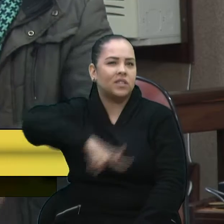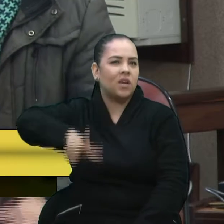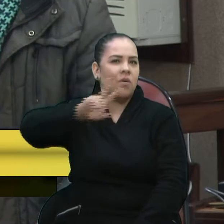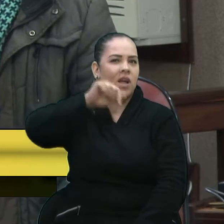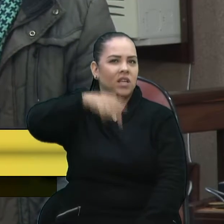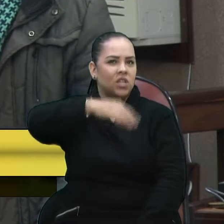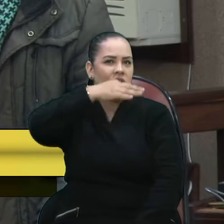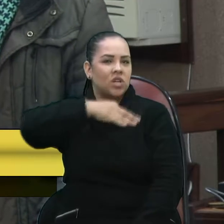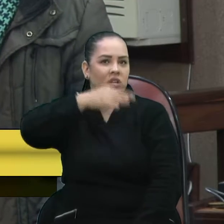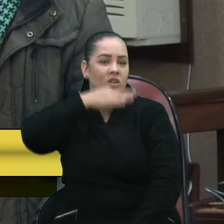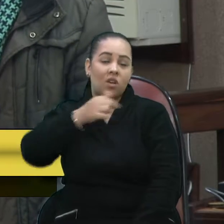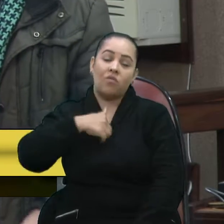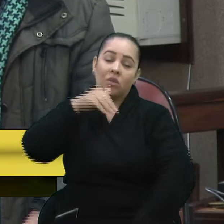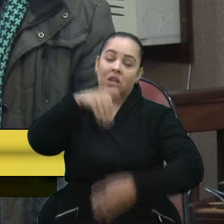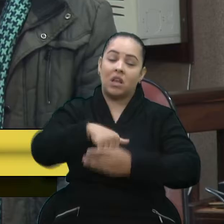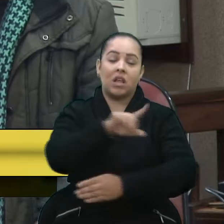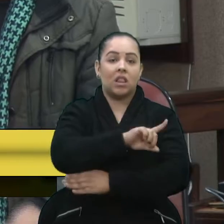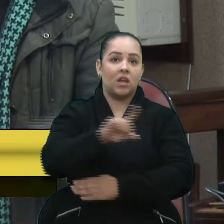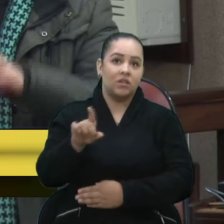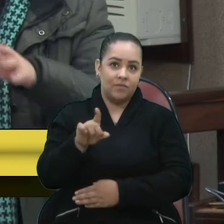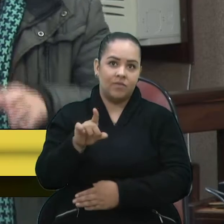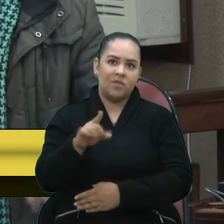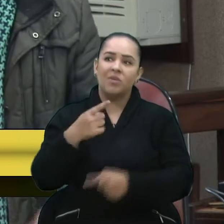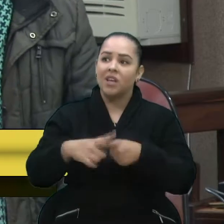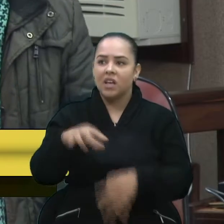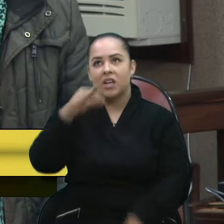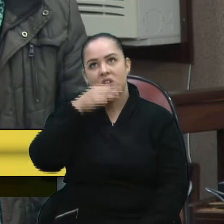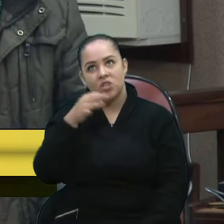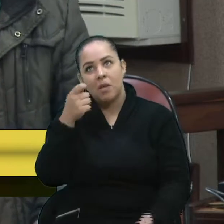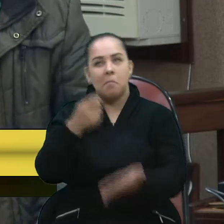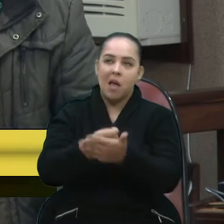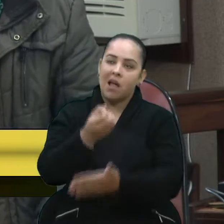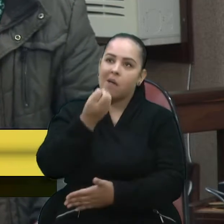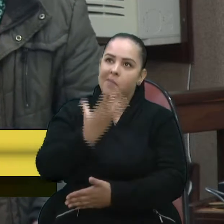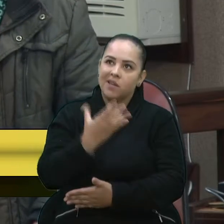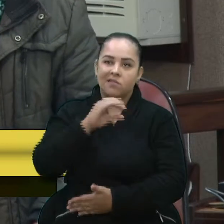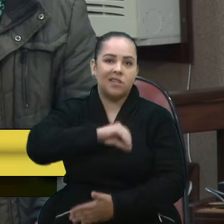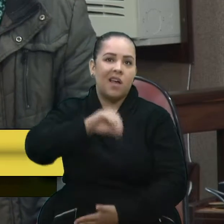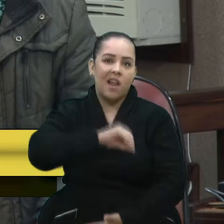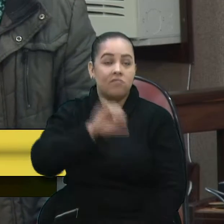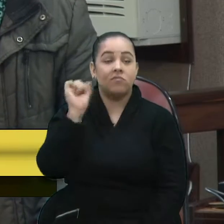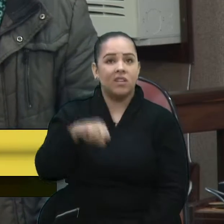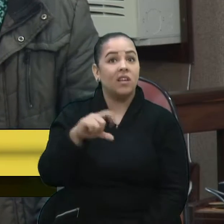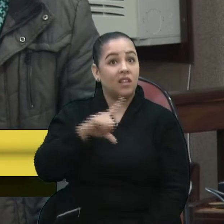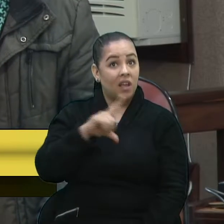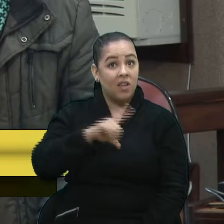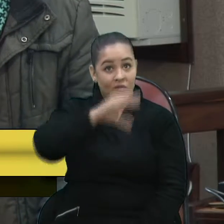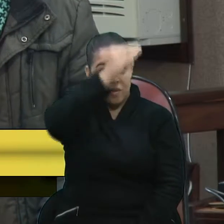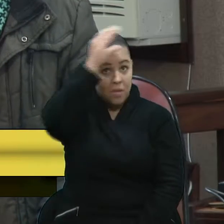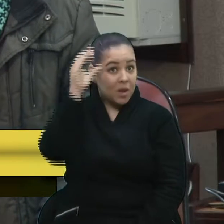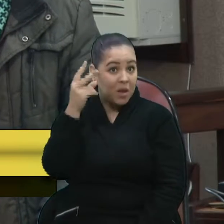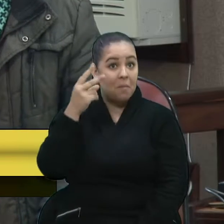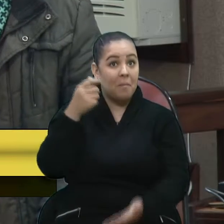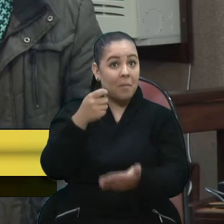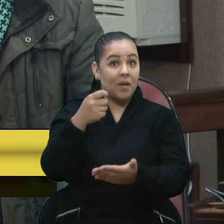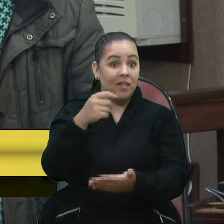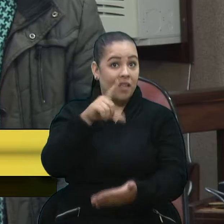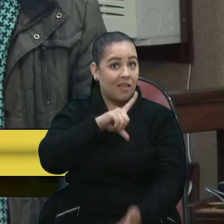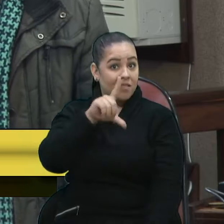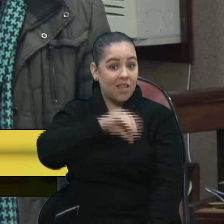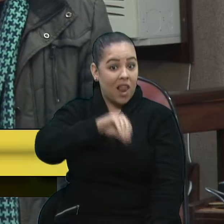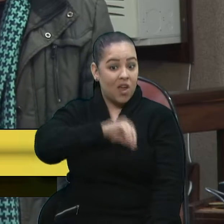votaria contra essa moção. Caxias do Sul realmente paga bem. Tem enfermeiras que ganham 20 e poucos mil aqui em Caxias.